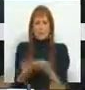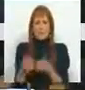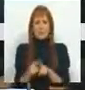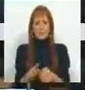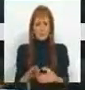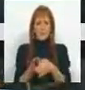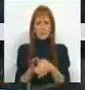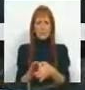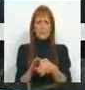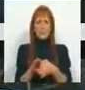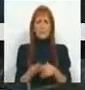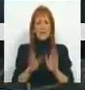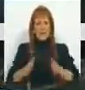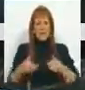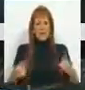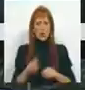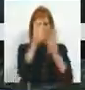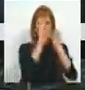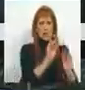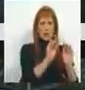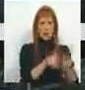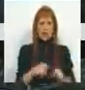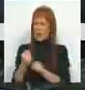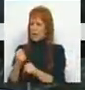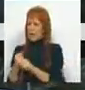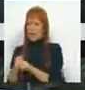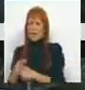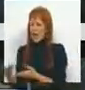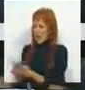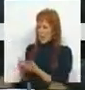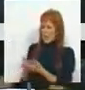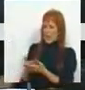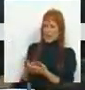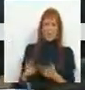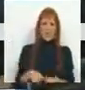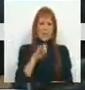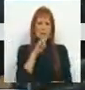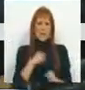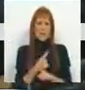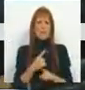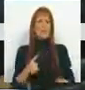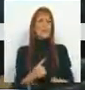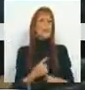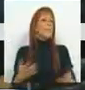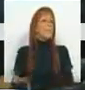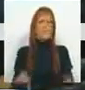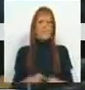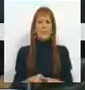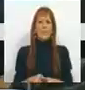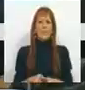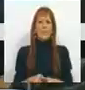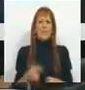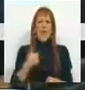e colaboração estreitas que deve haver entre educação, emprego e economia. Talvez o motivo seja porque o que